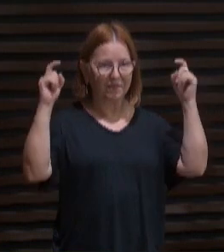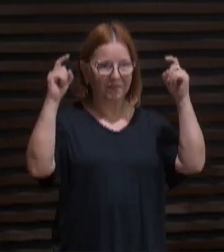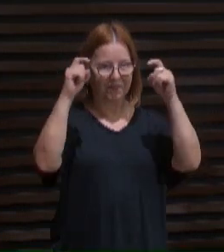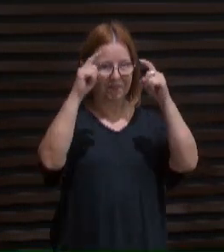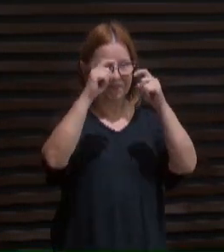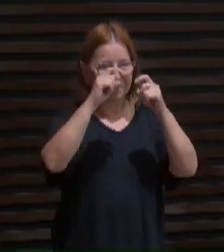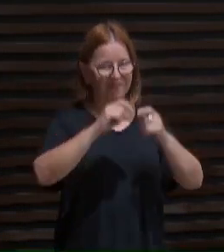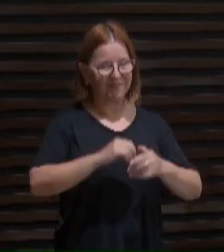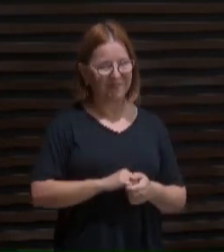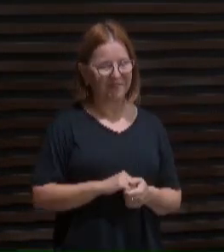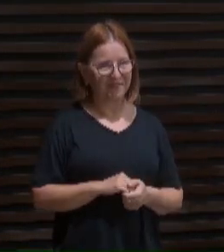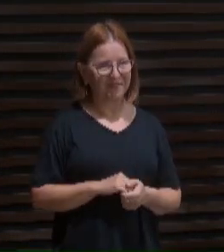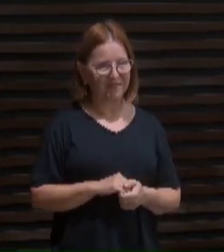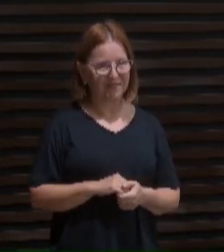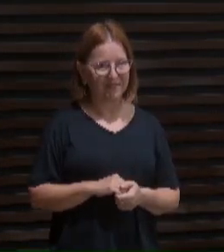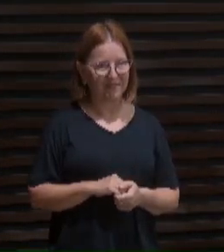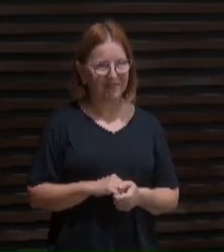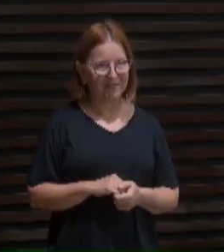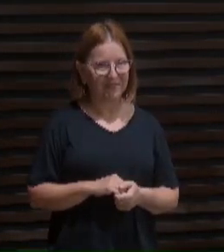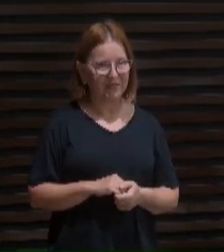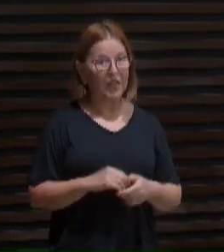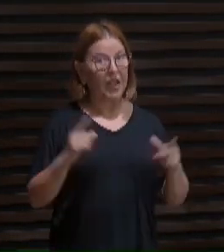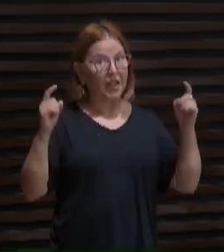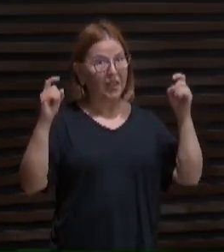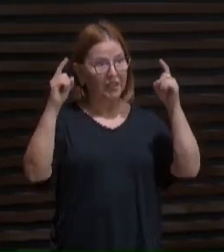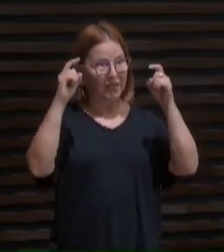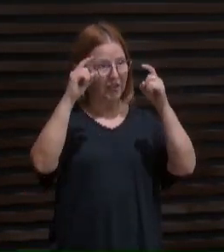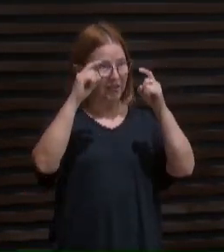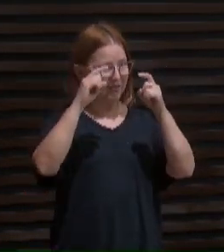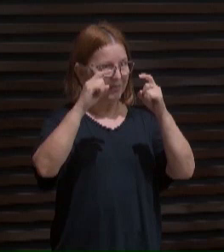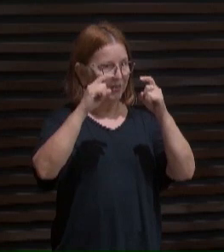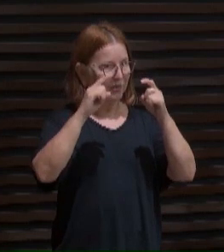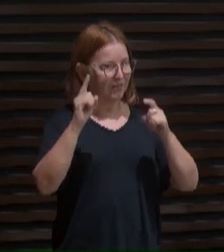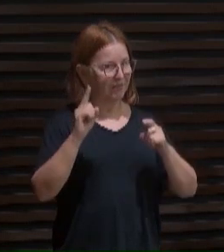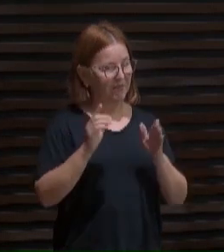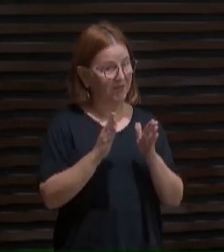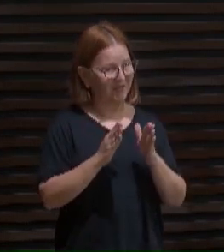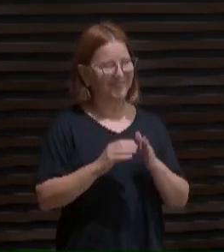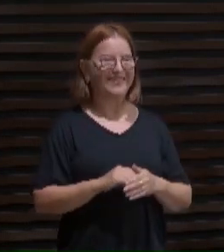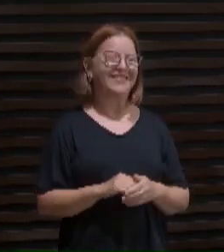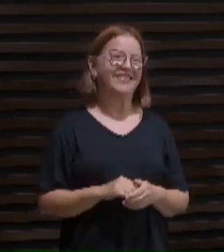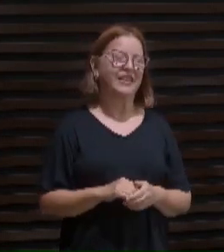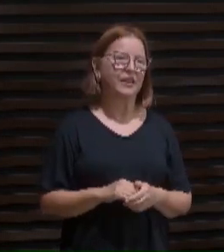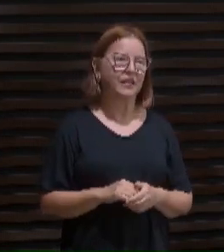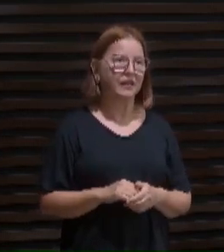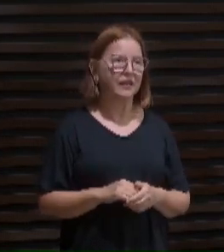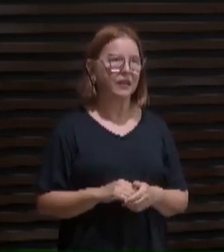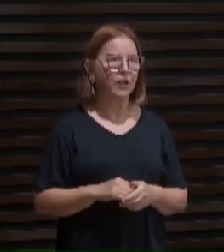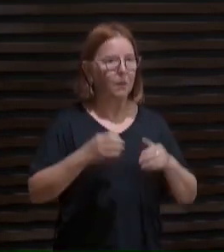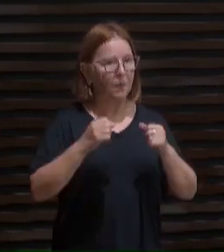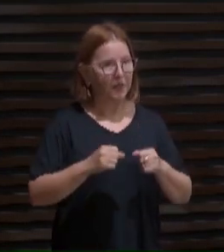difíceis. Mas esse difícil é o único, hein? A gente poderia dizer